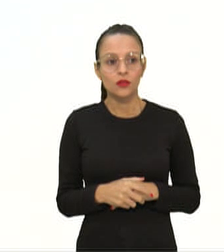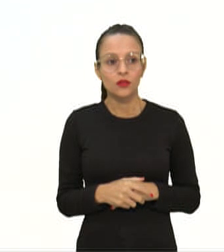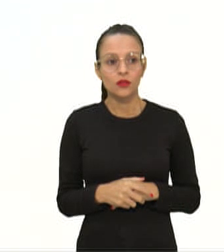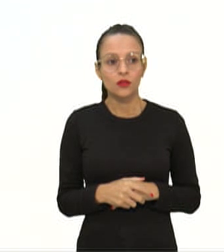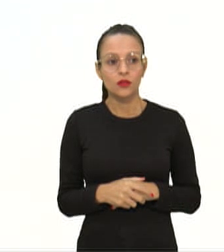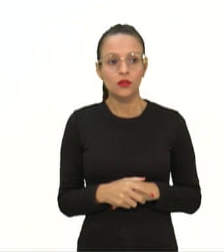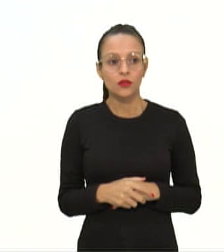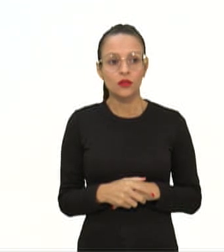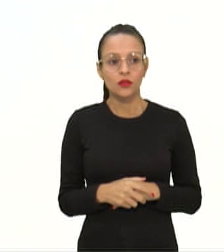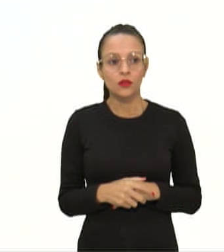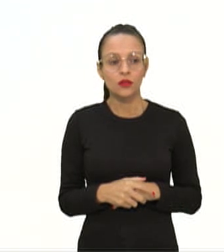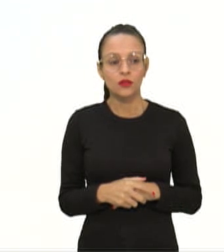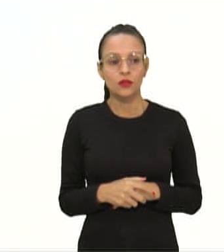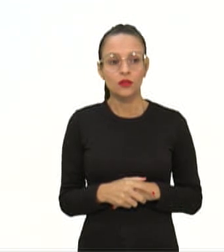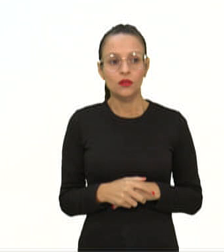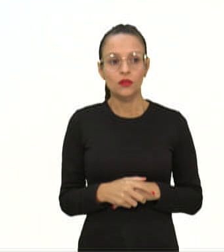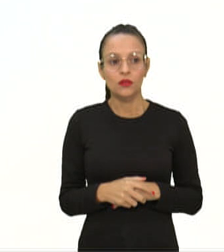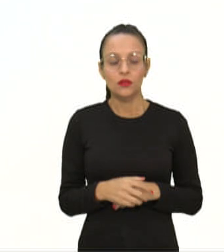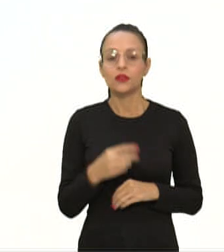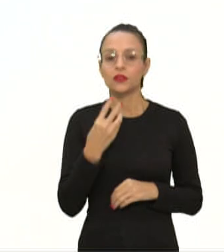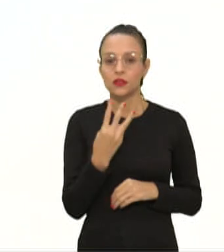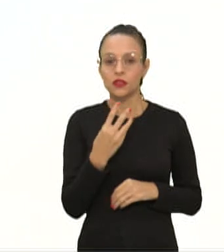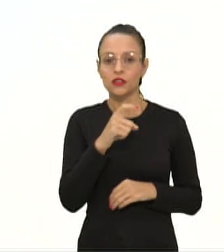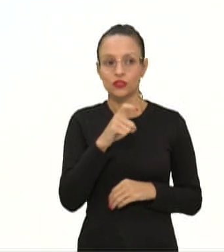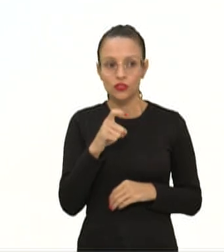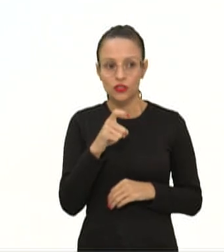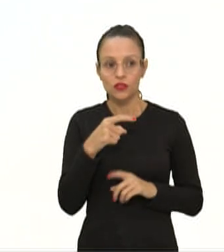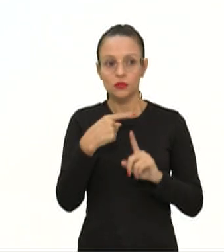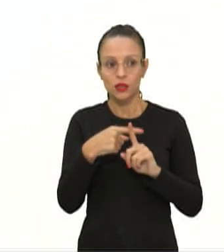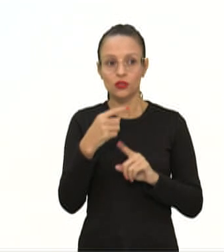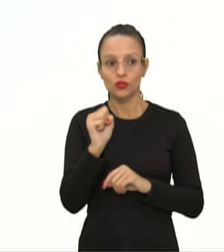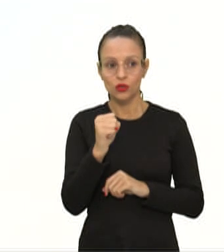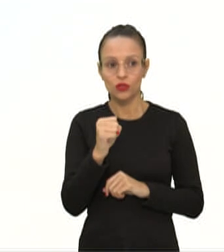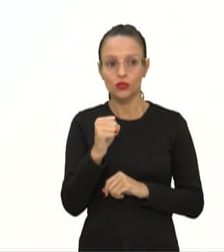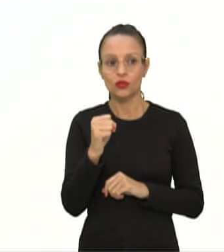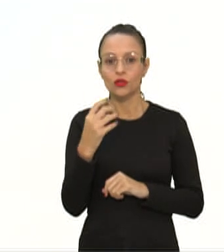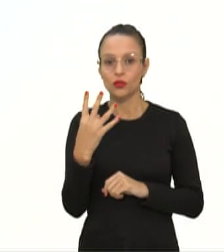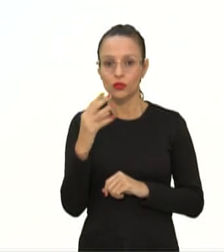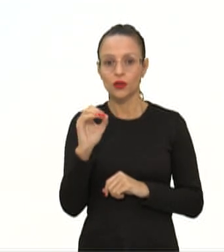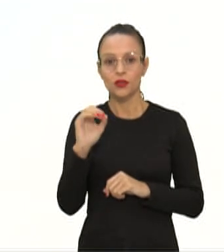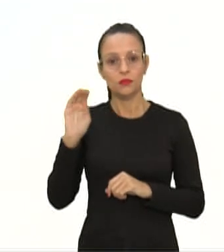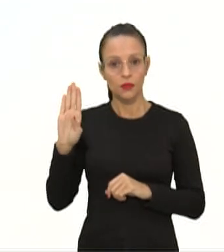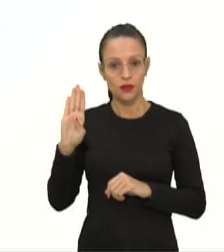Nós passamos uma tela, 3x menos 8 igual a 40, na letra B.